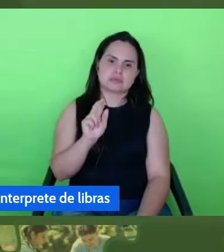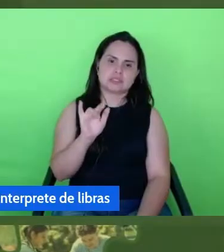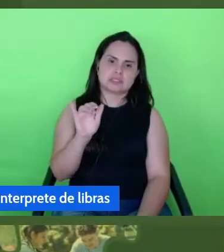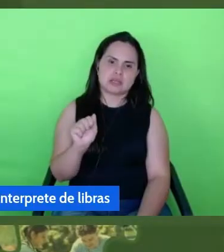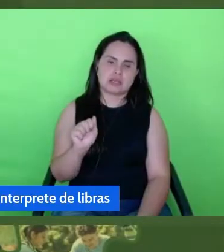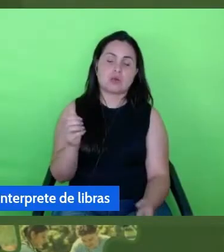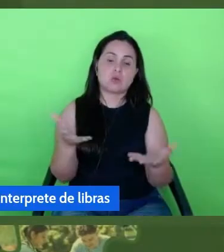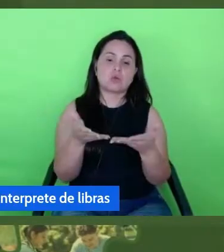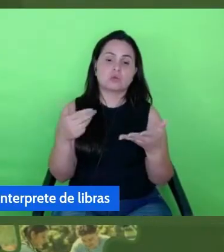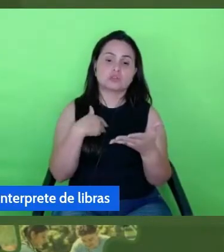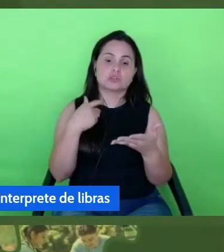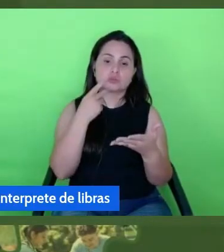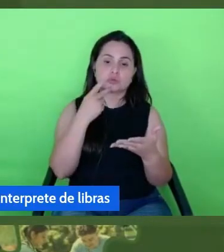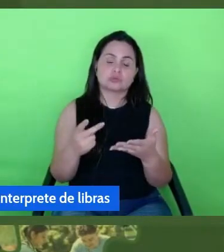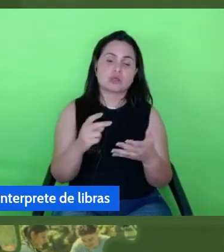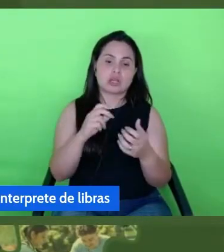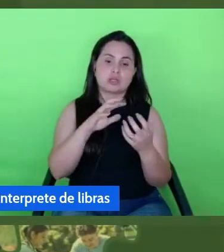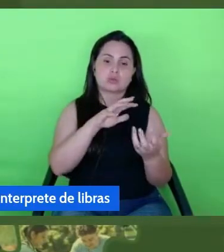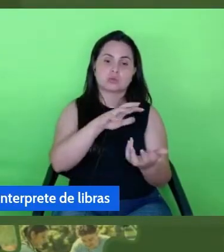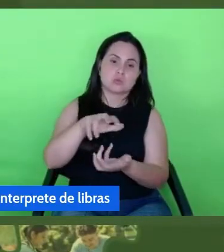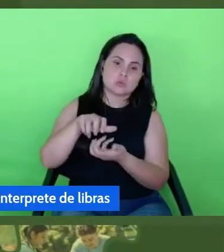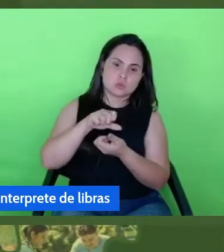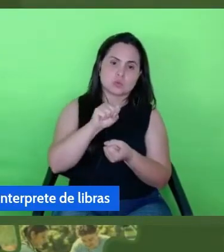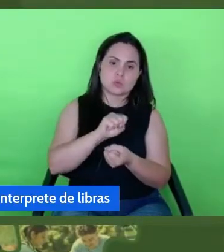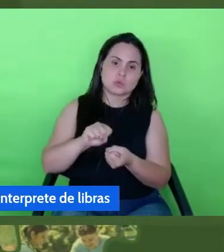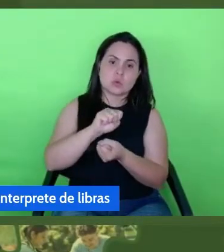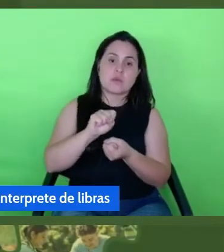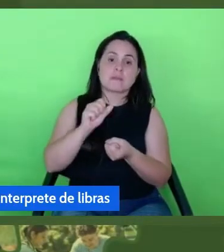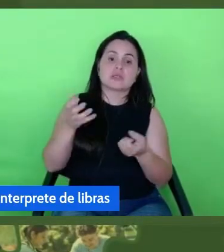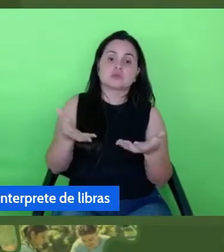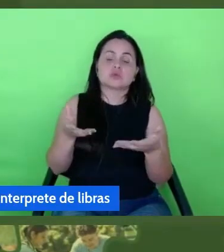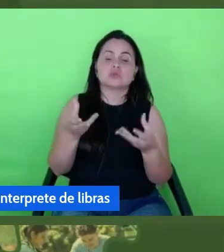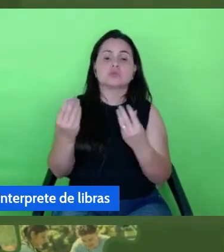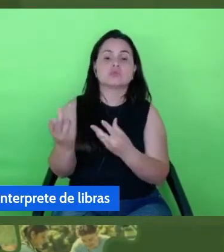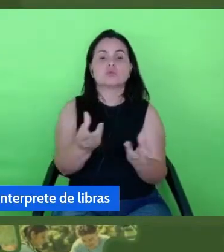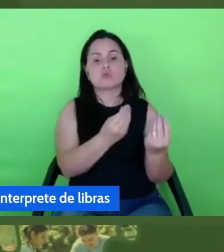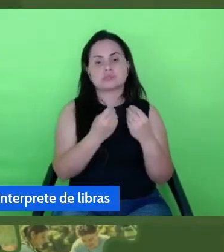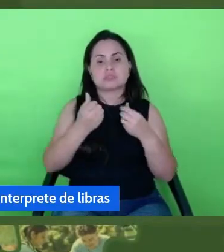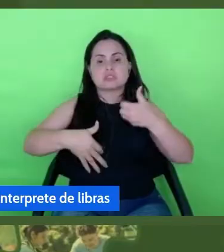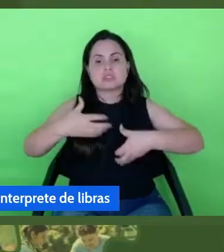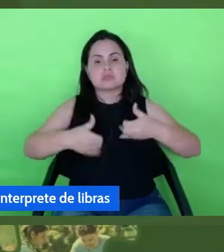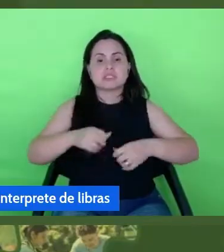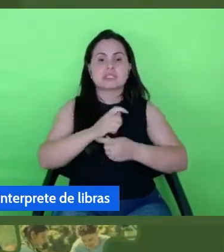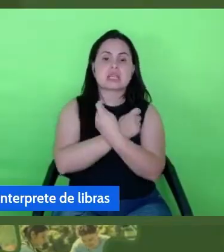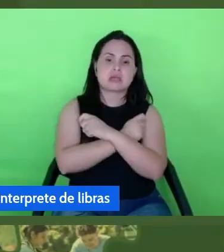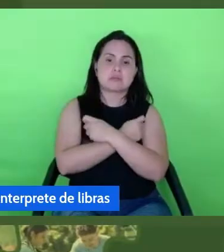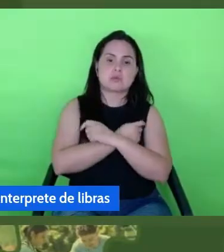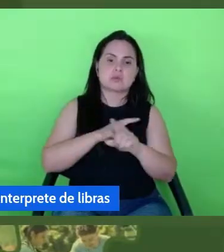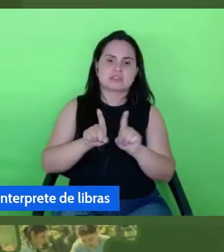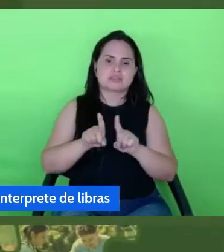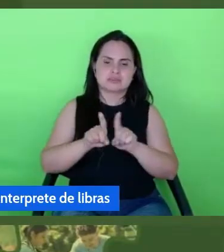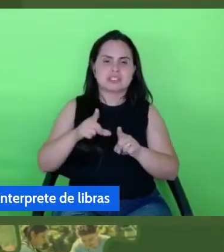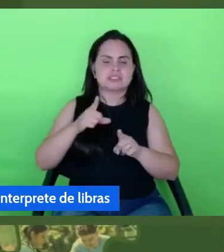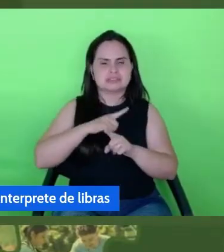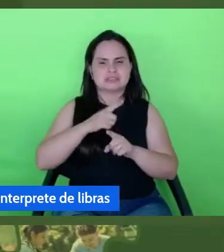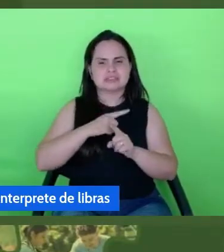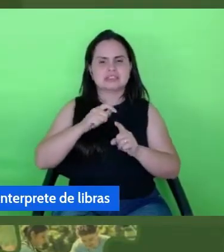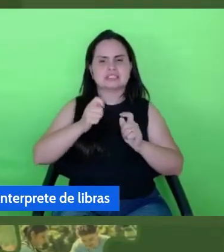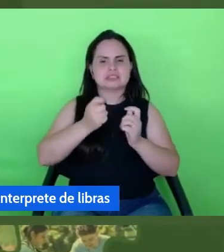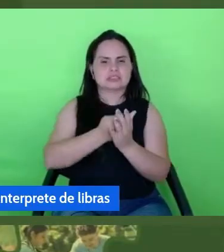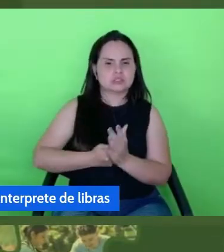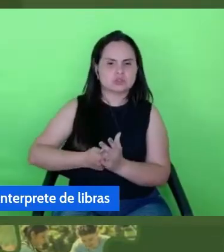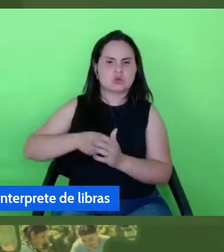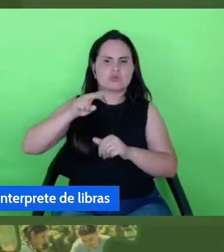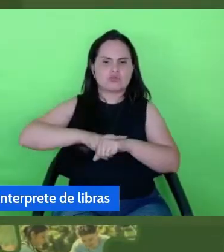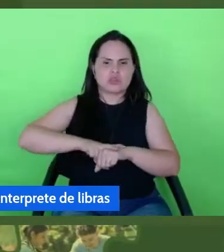hoje falo da sustentabilidade, mas muitas vozes falam de sustentabilidade na PUC, tá? A PUC tem o escritório verde, o Green